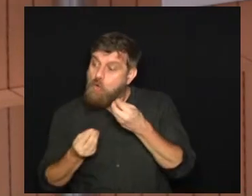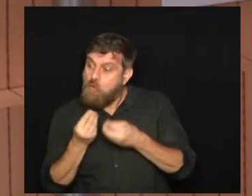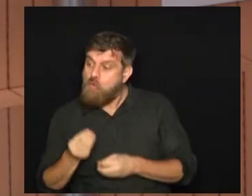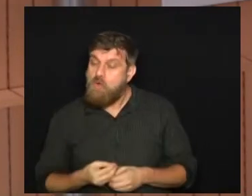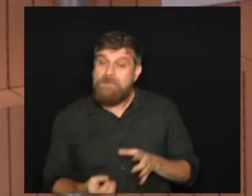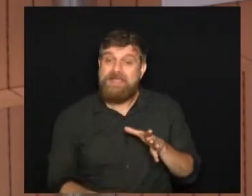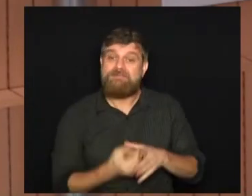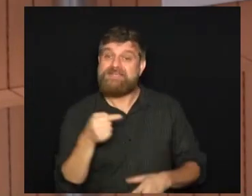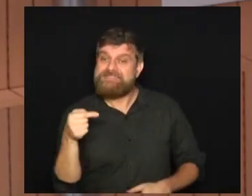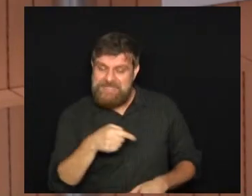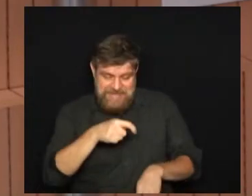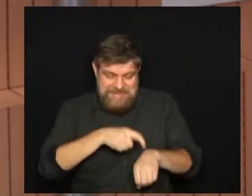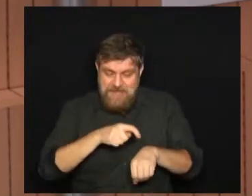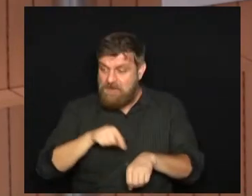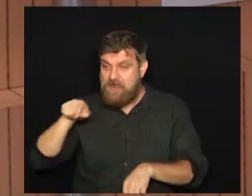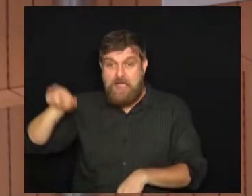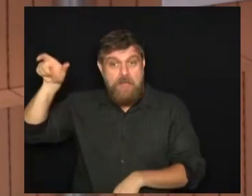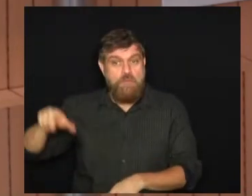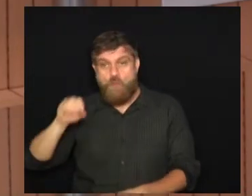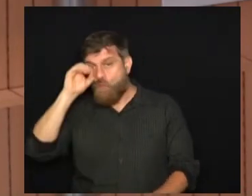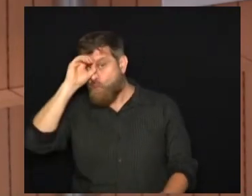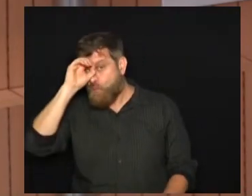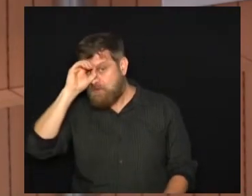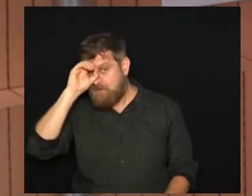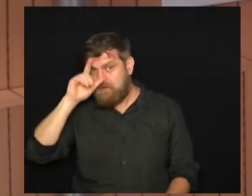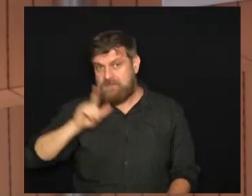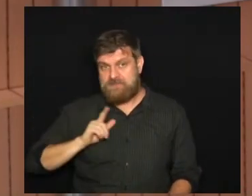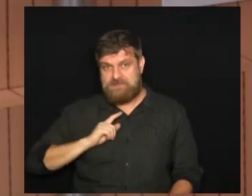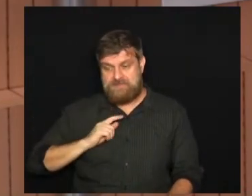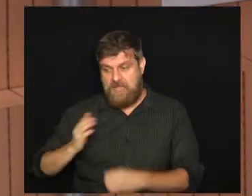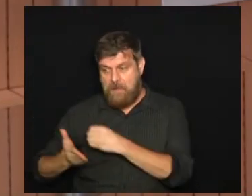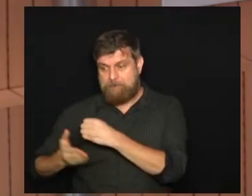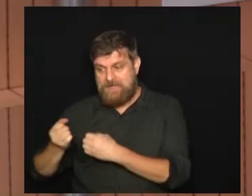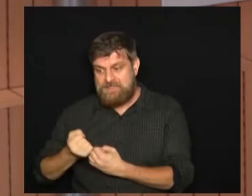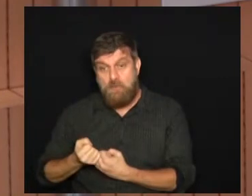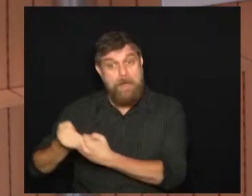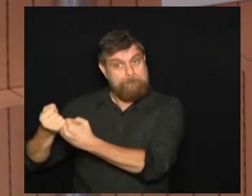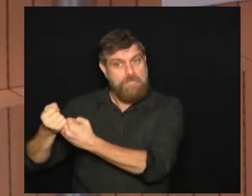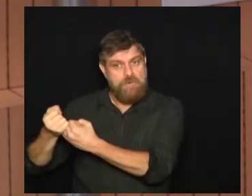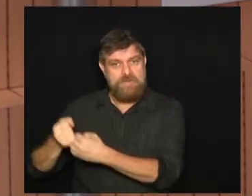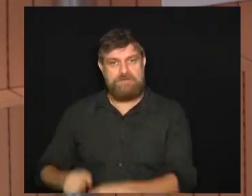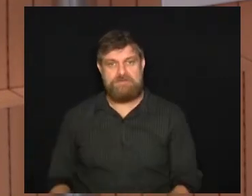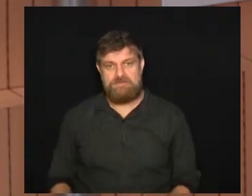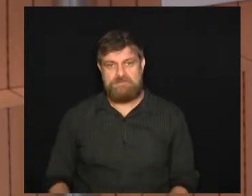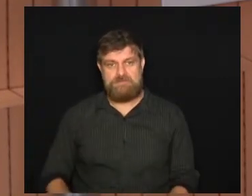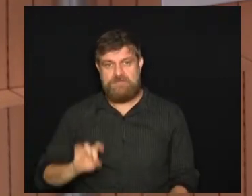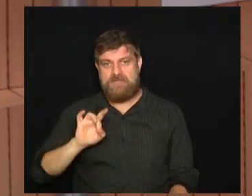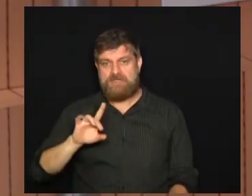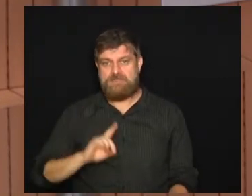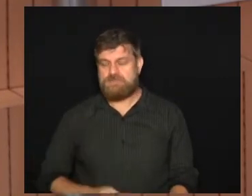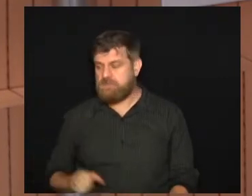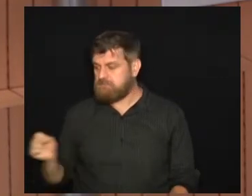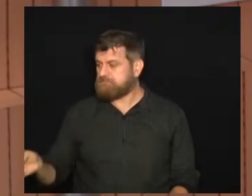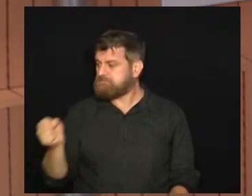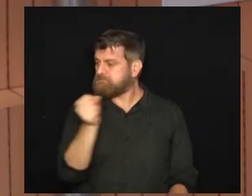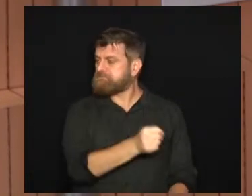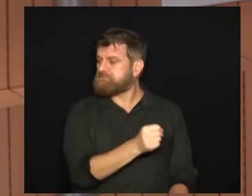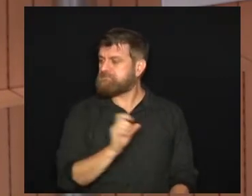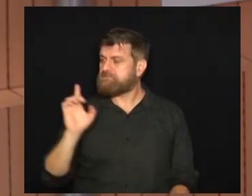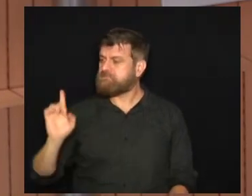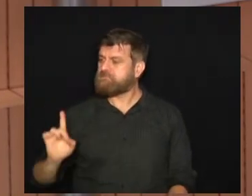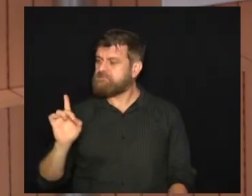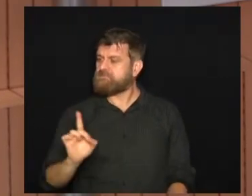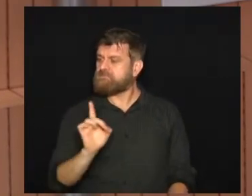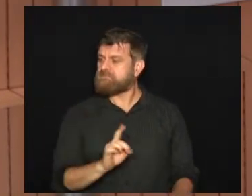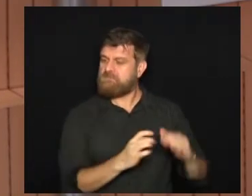entrevista, enfim, nós teríamos que ter um suporte para isso, né? Não é só enviar essa pessoa